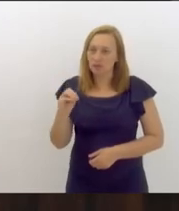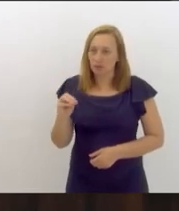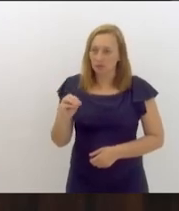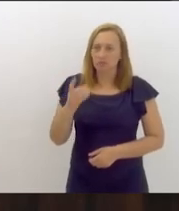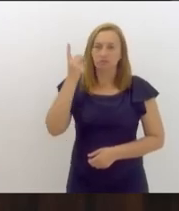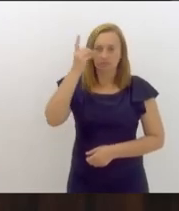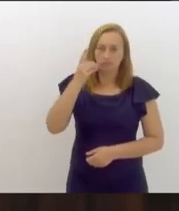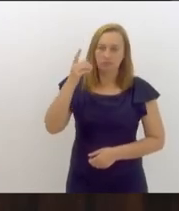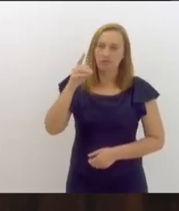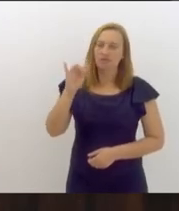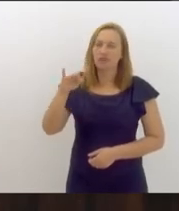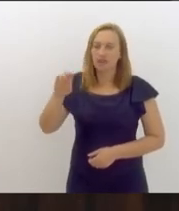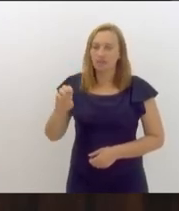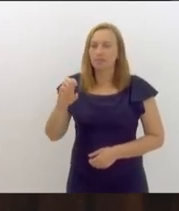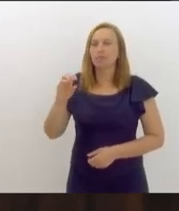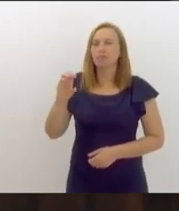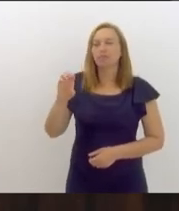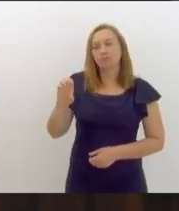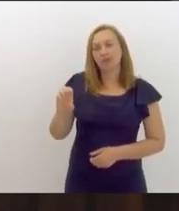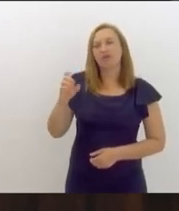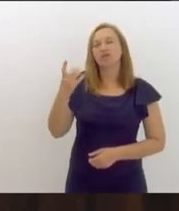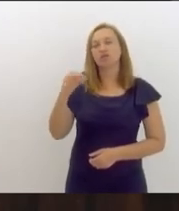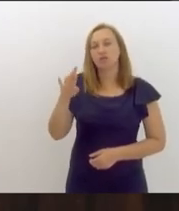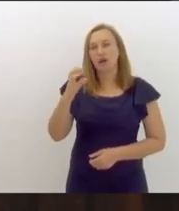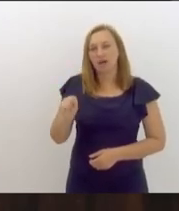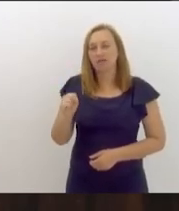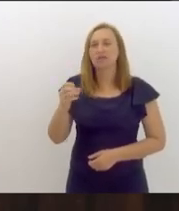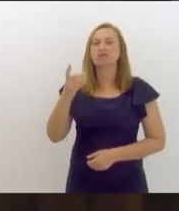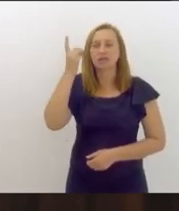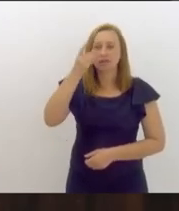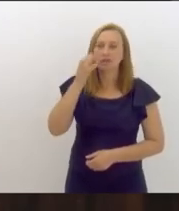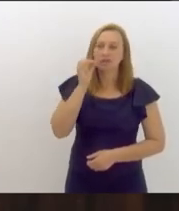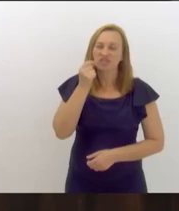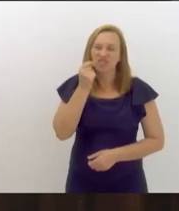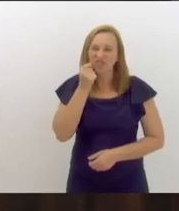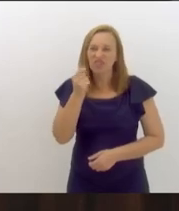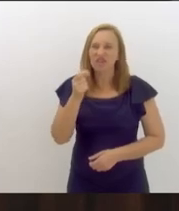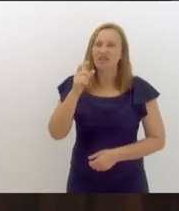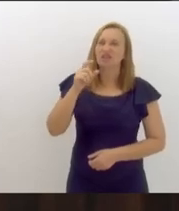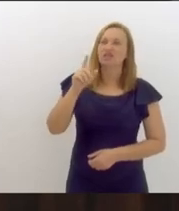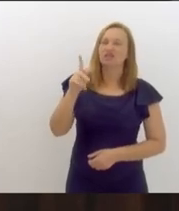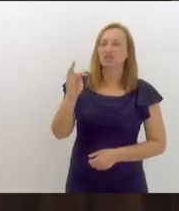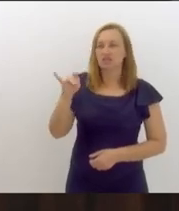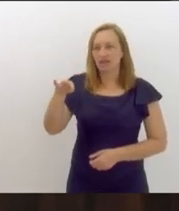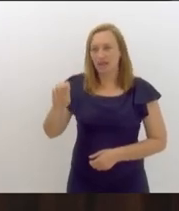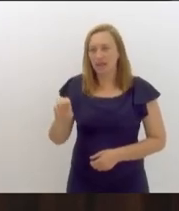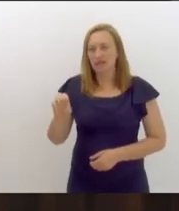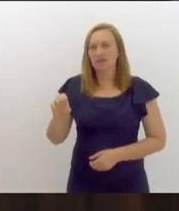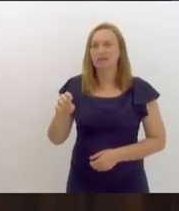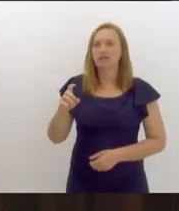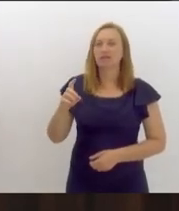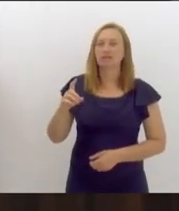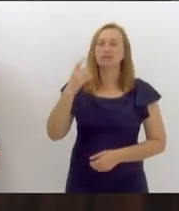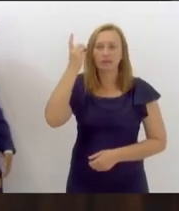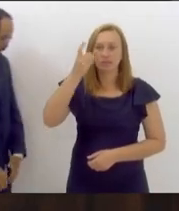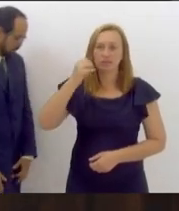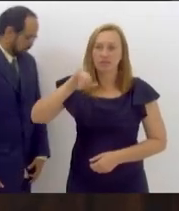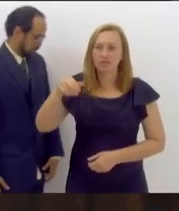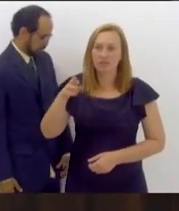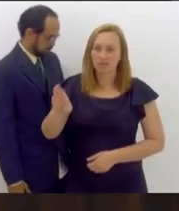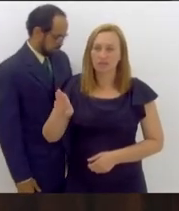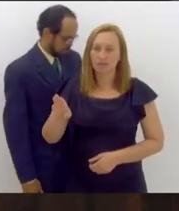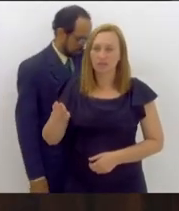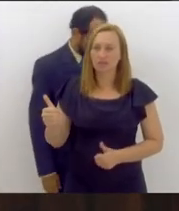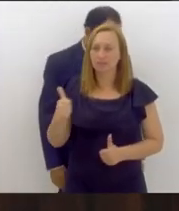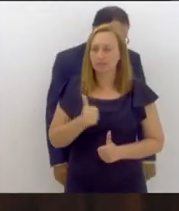Felipe Soares deputado Giovani Ratinho Deputado da Gisele Monteiro Deputado Jair Bittencourt deputado Jorge